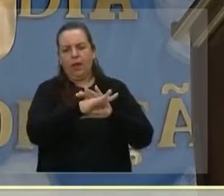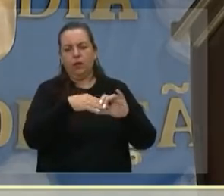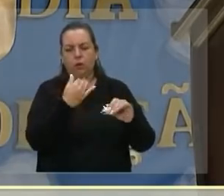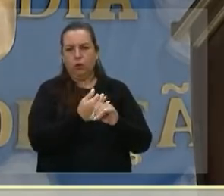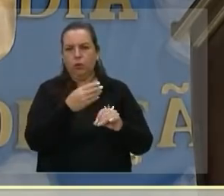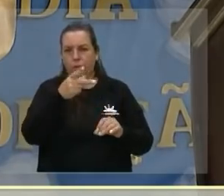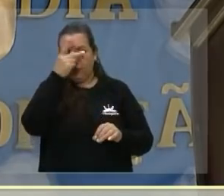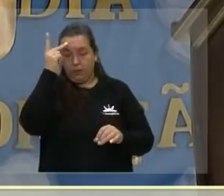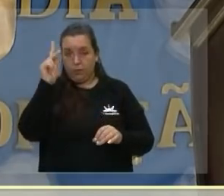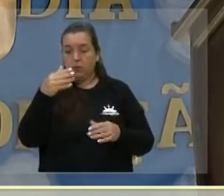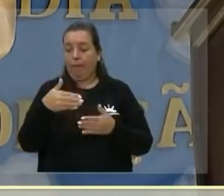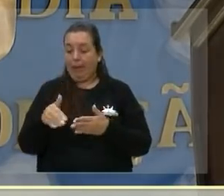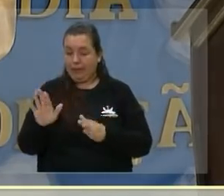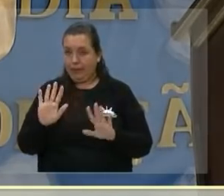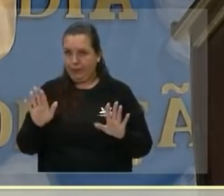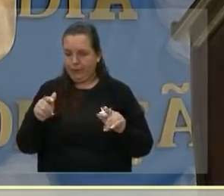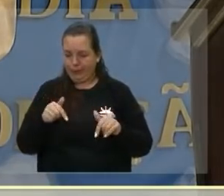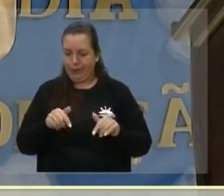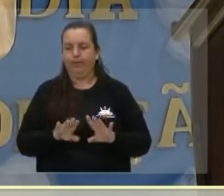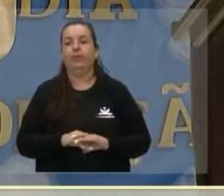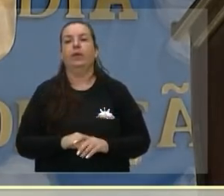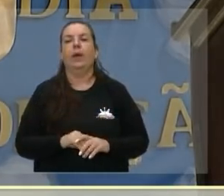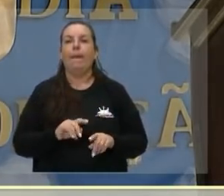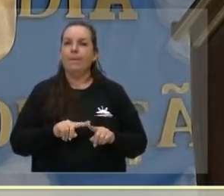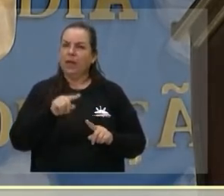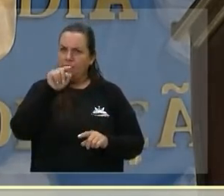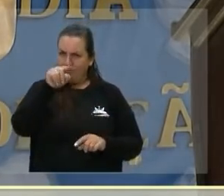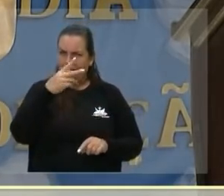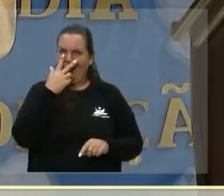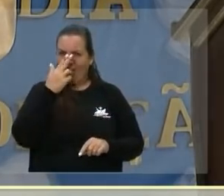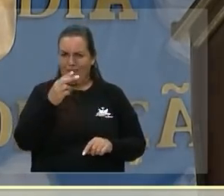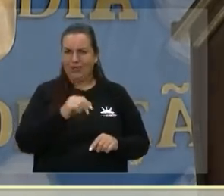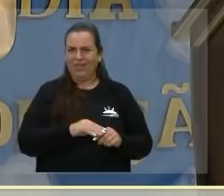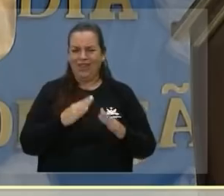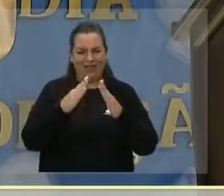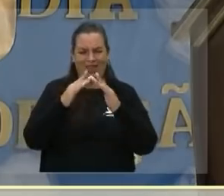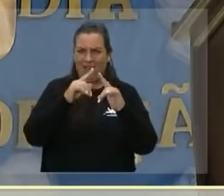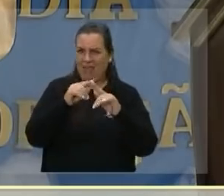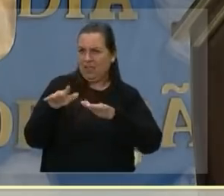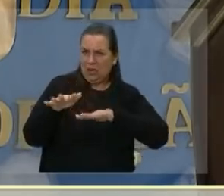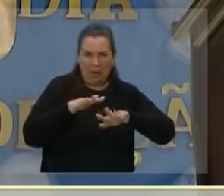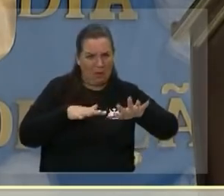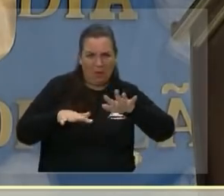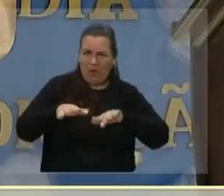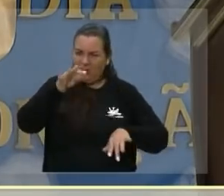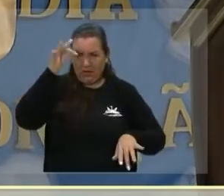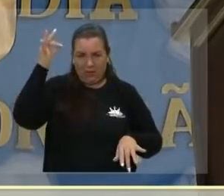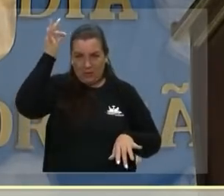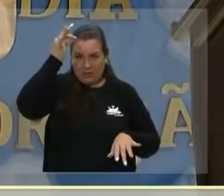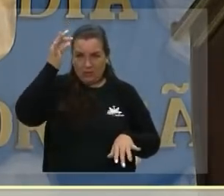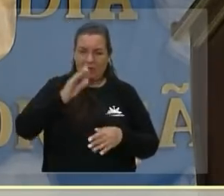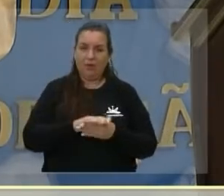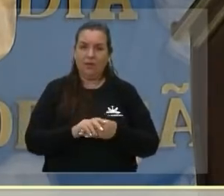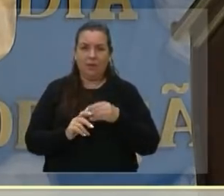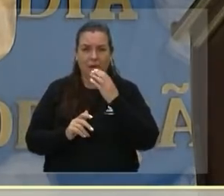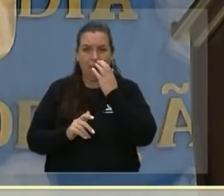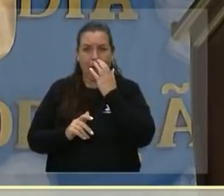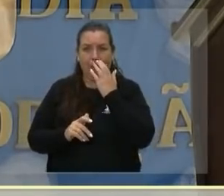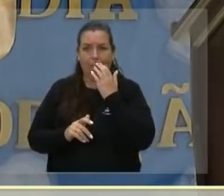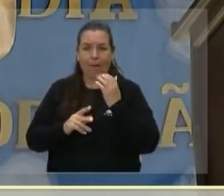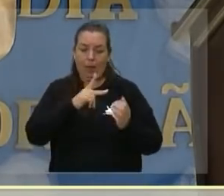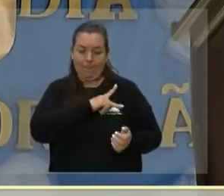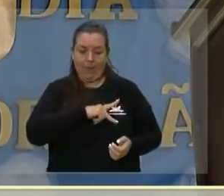filho e se você acha igreja não se move no espírito e eu dizia